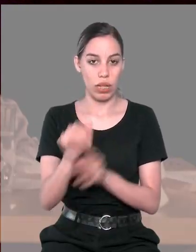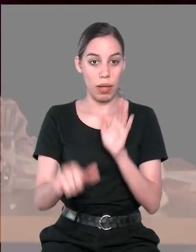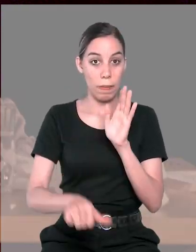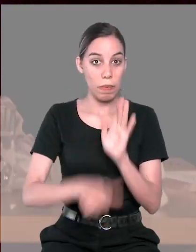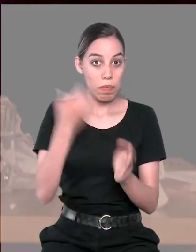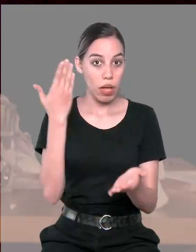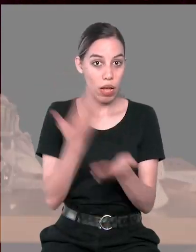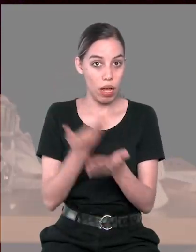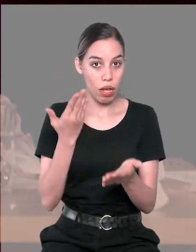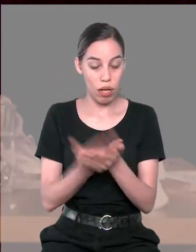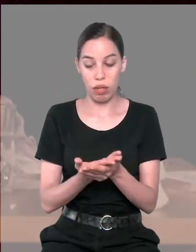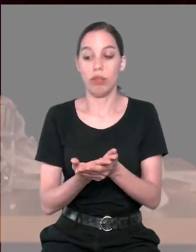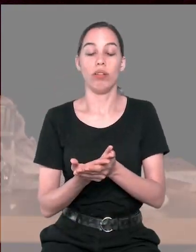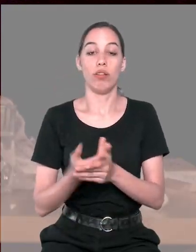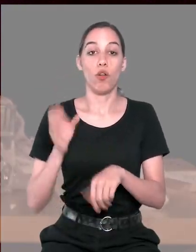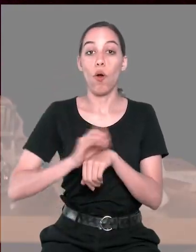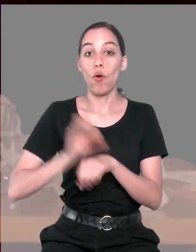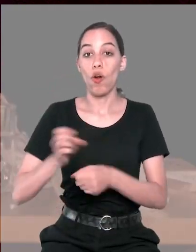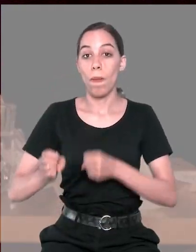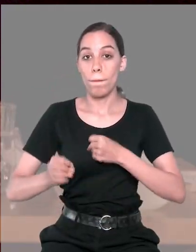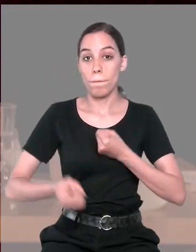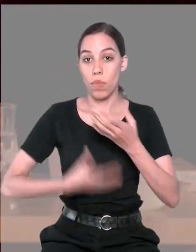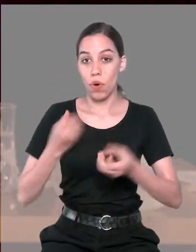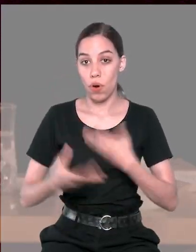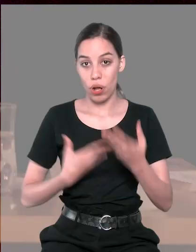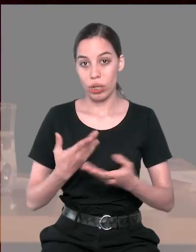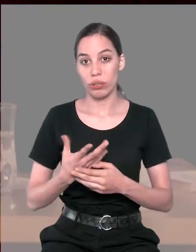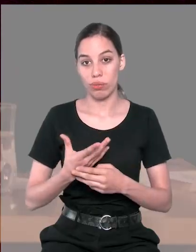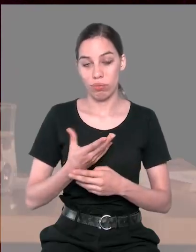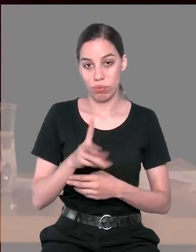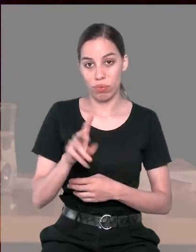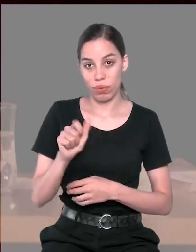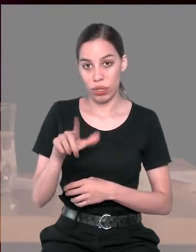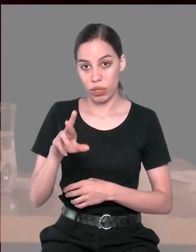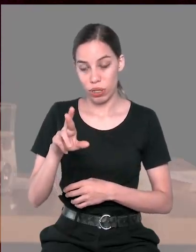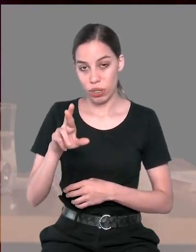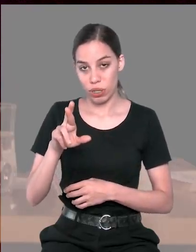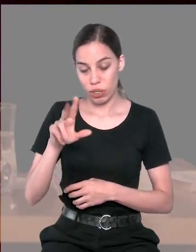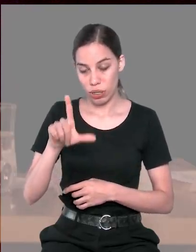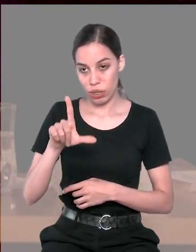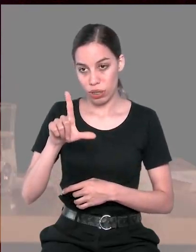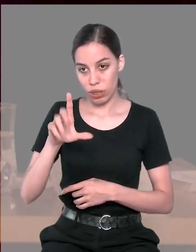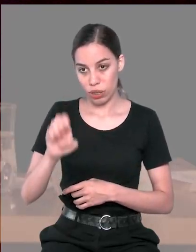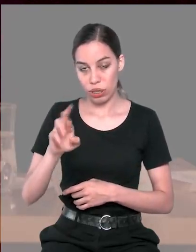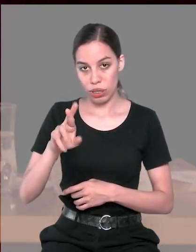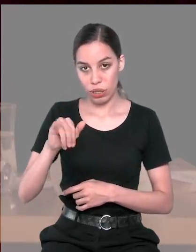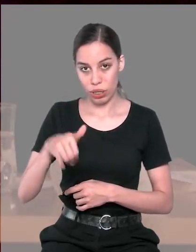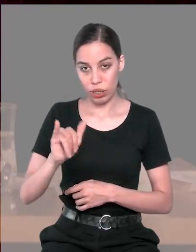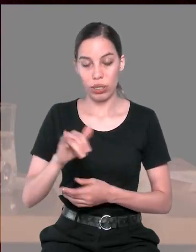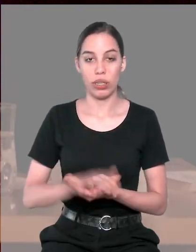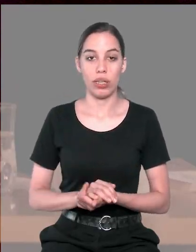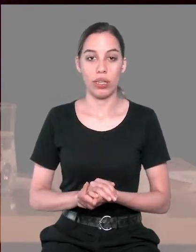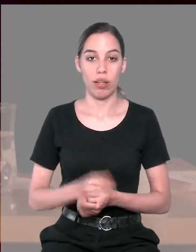a primeira aula do curso de poética do Valéry, onde muito disso que eu estou falando vocês vão poder ler lá. Chama-se exatamente assim, primeira aula